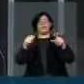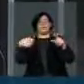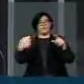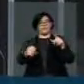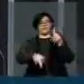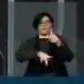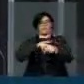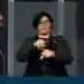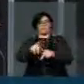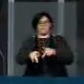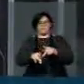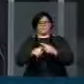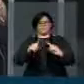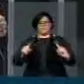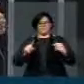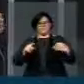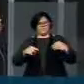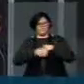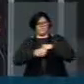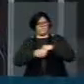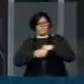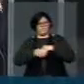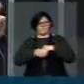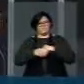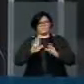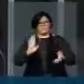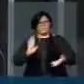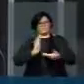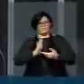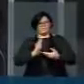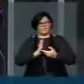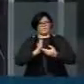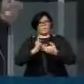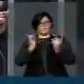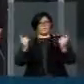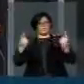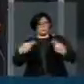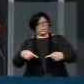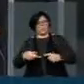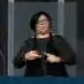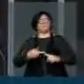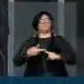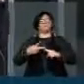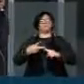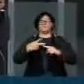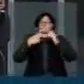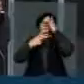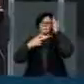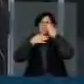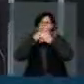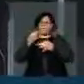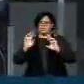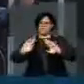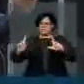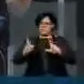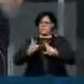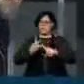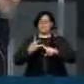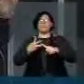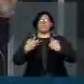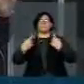mas aqui é a casa do dissenso, do contraditório, do conflito, da disputa no